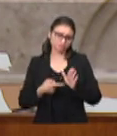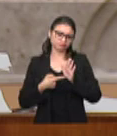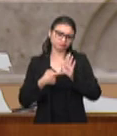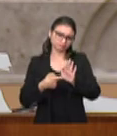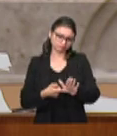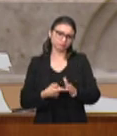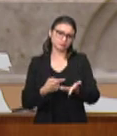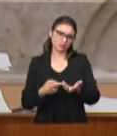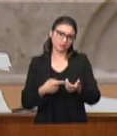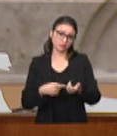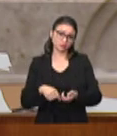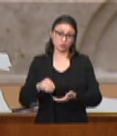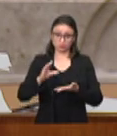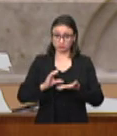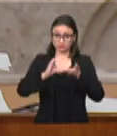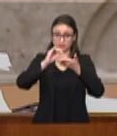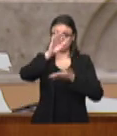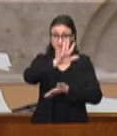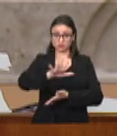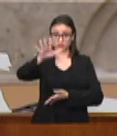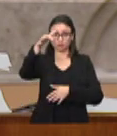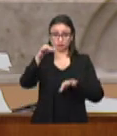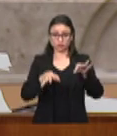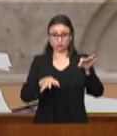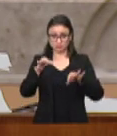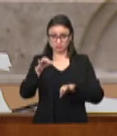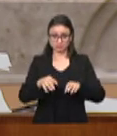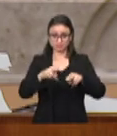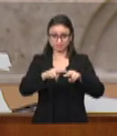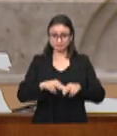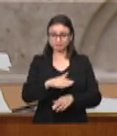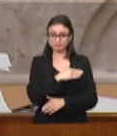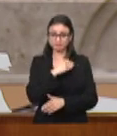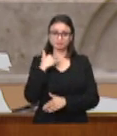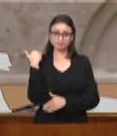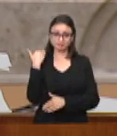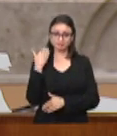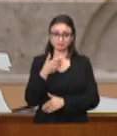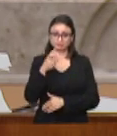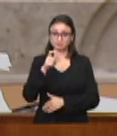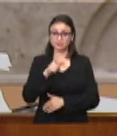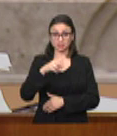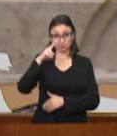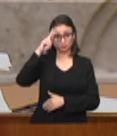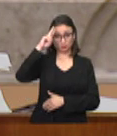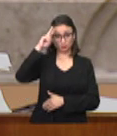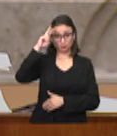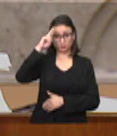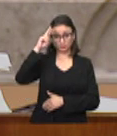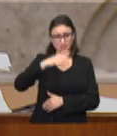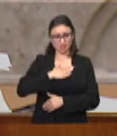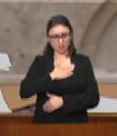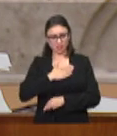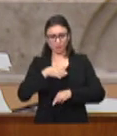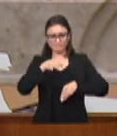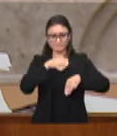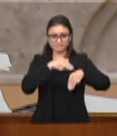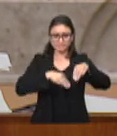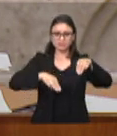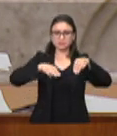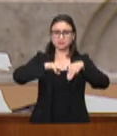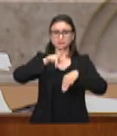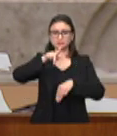sessão do Conselho Nacional de Justiça, pelo falecimento, na segunda-feira, do querido ministro